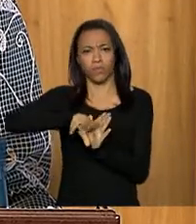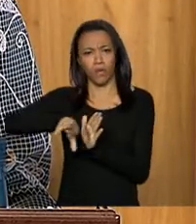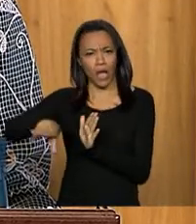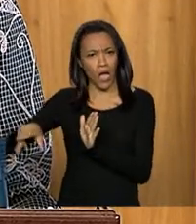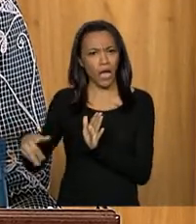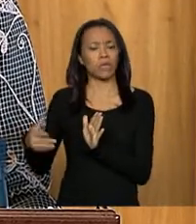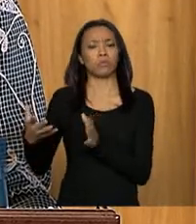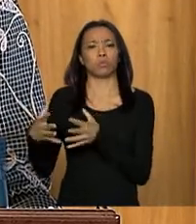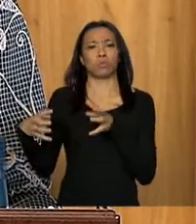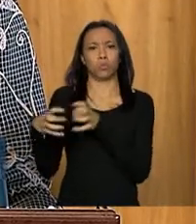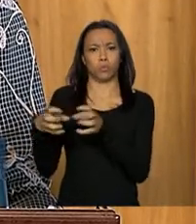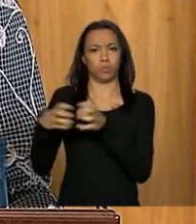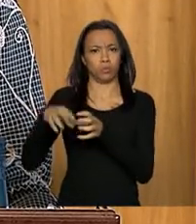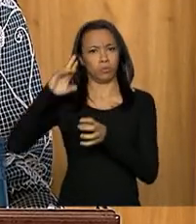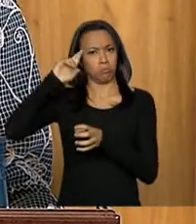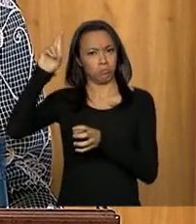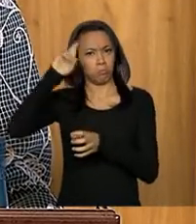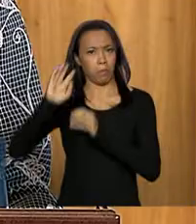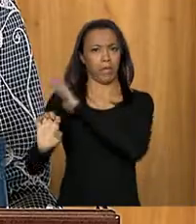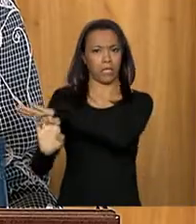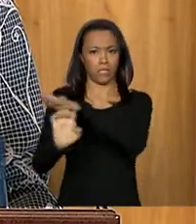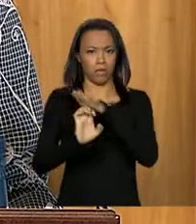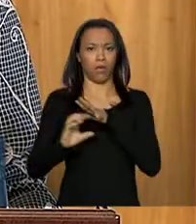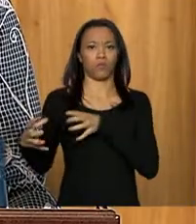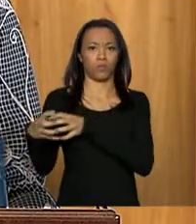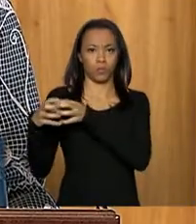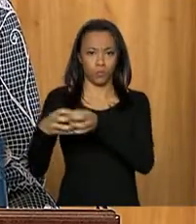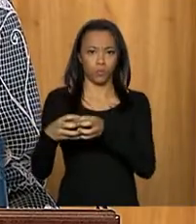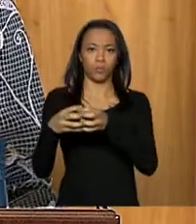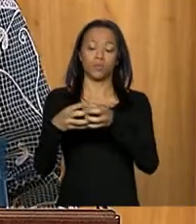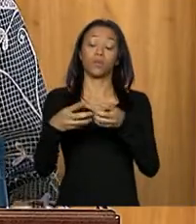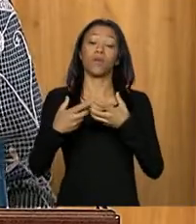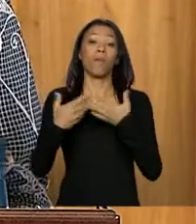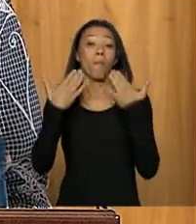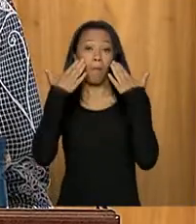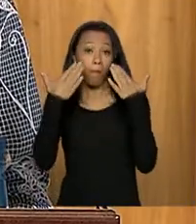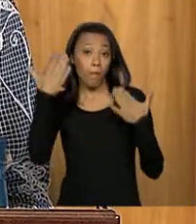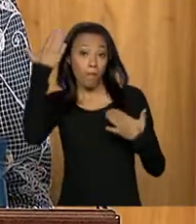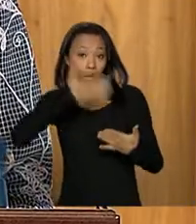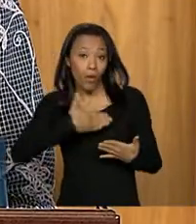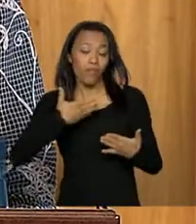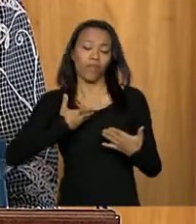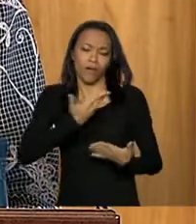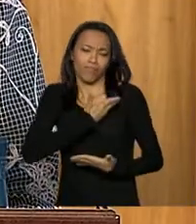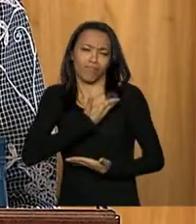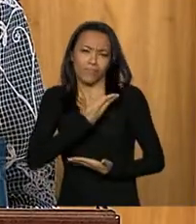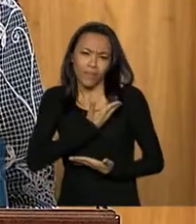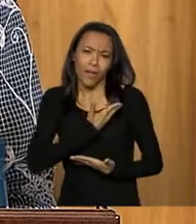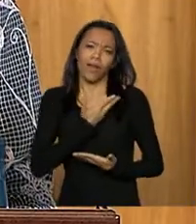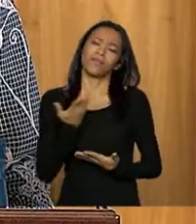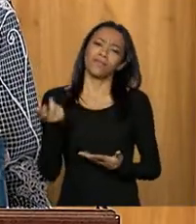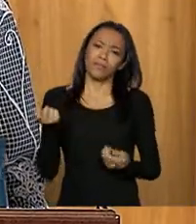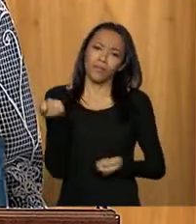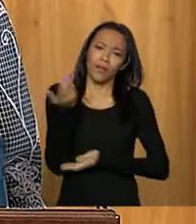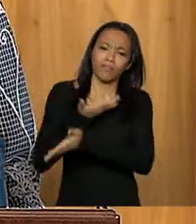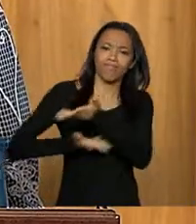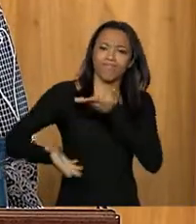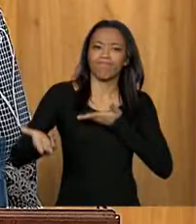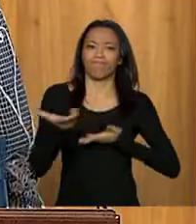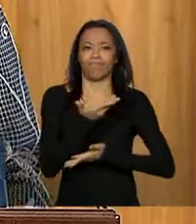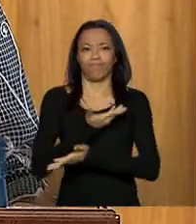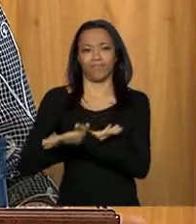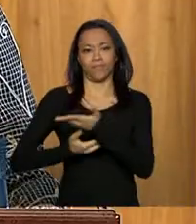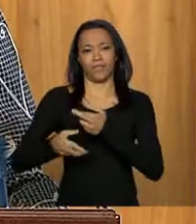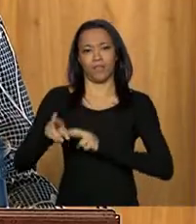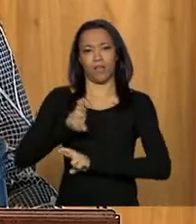delegação empresarial, reflete a amizade e o entendimento que animam as